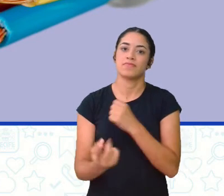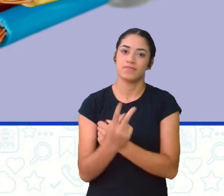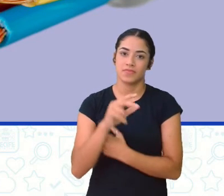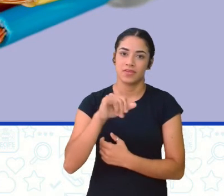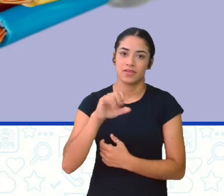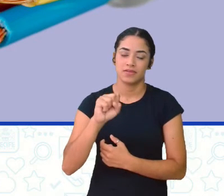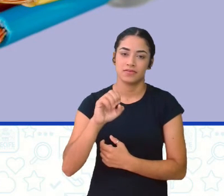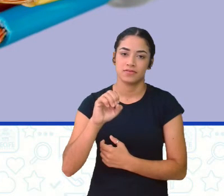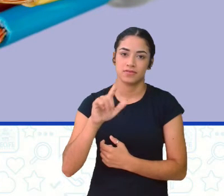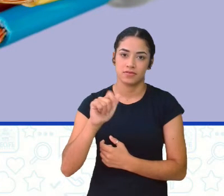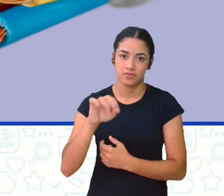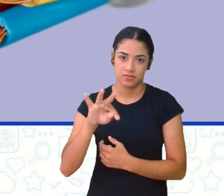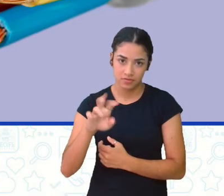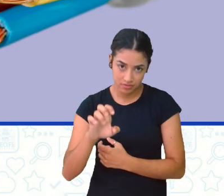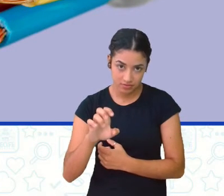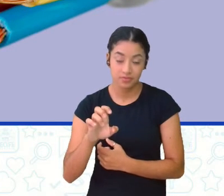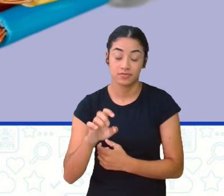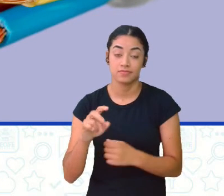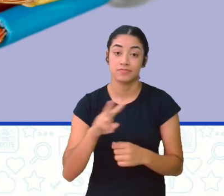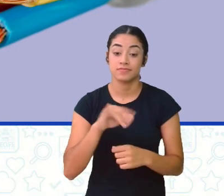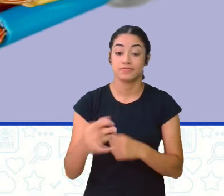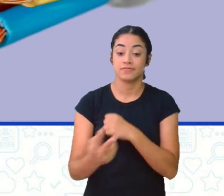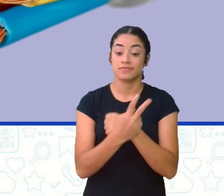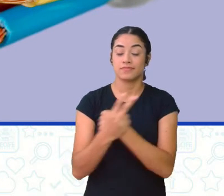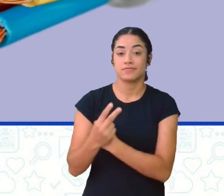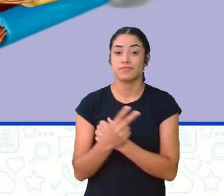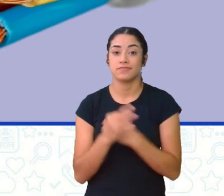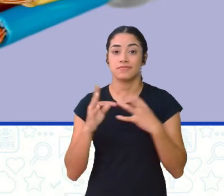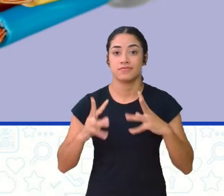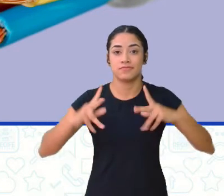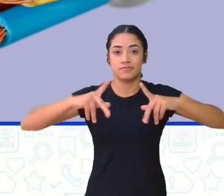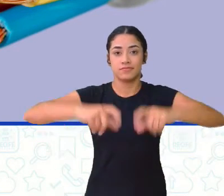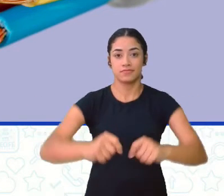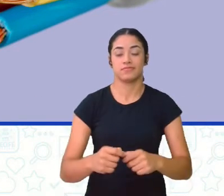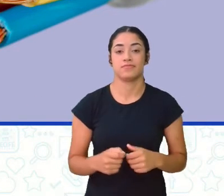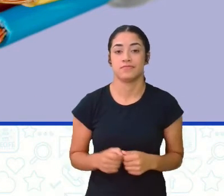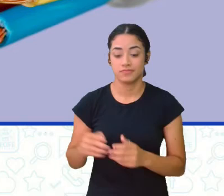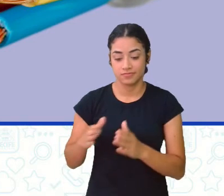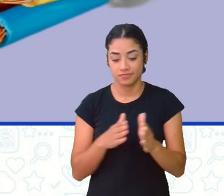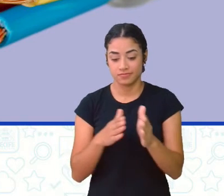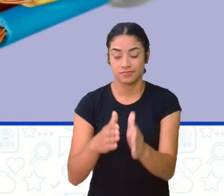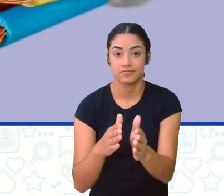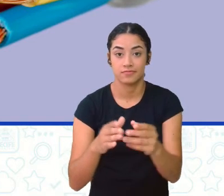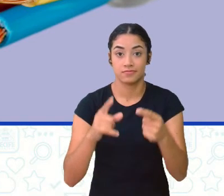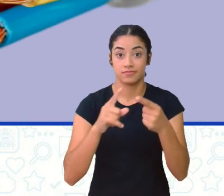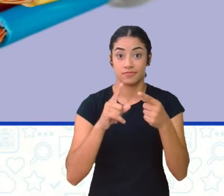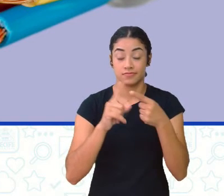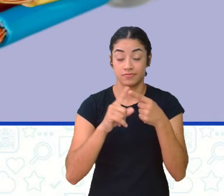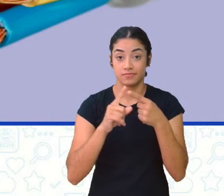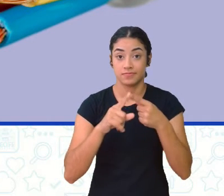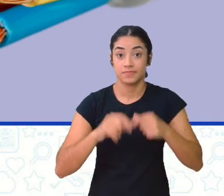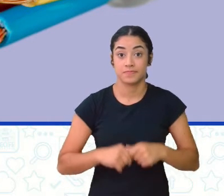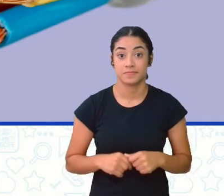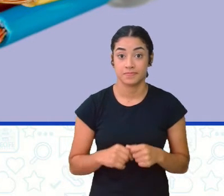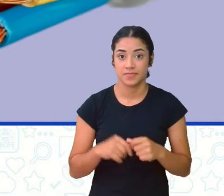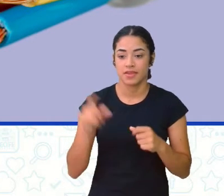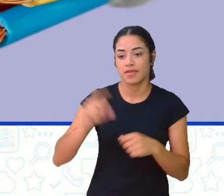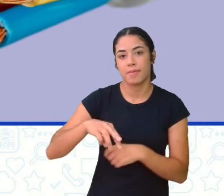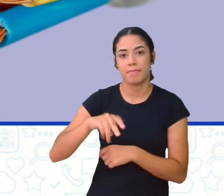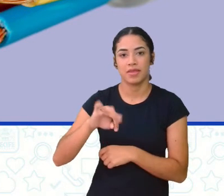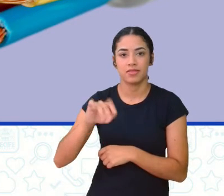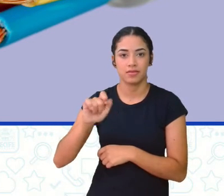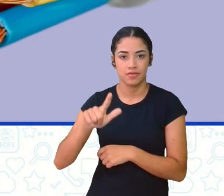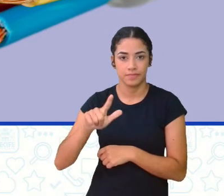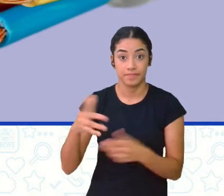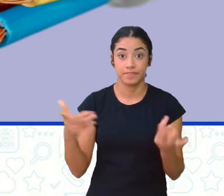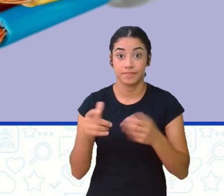para proteger, no caso, os condutores. Nesse caso aí, a questão do metal. Aqui também vem mais